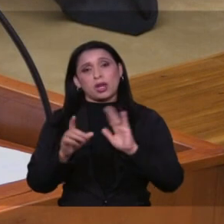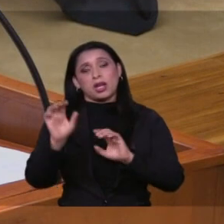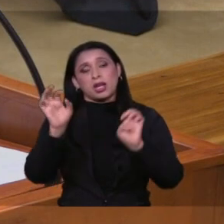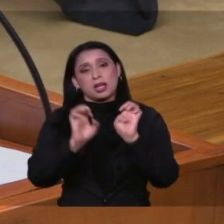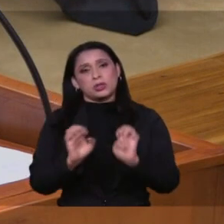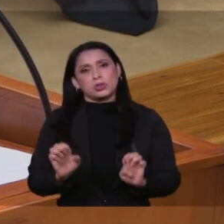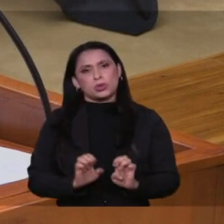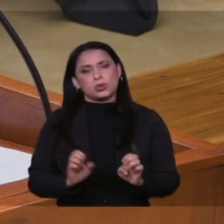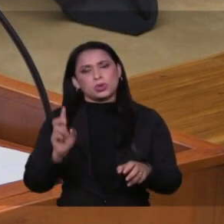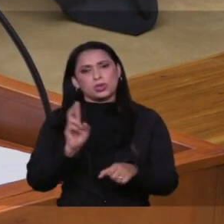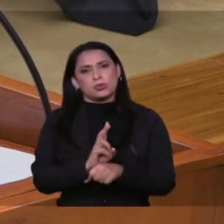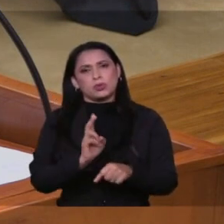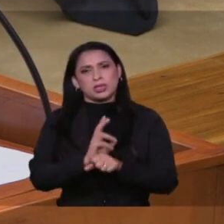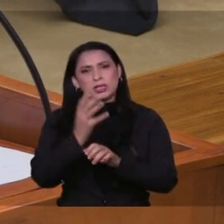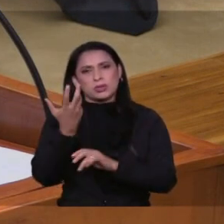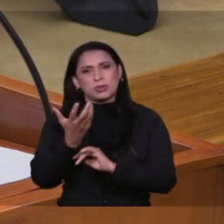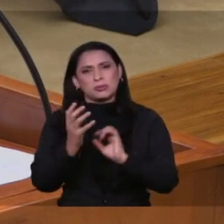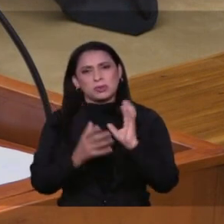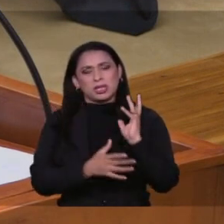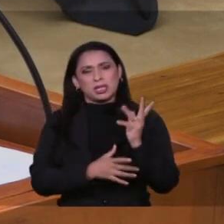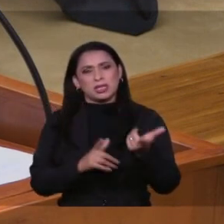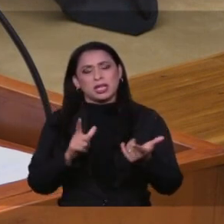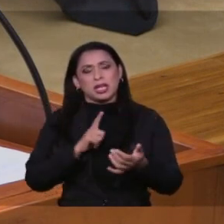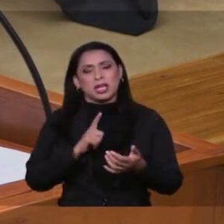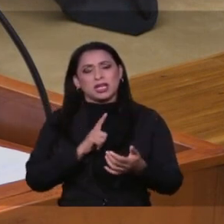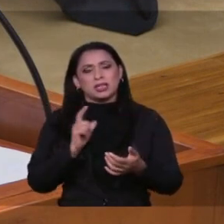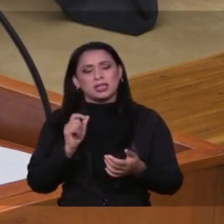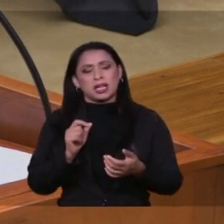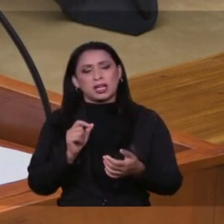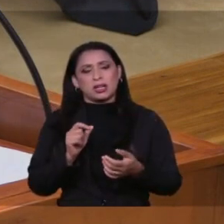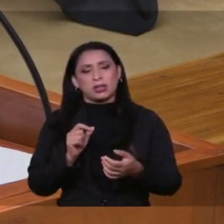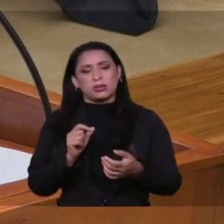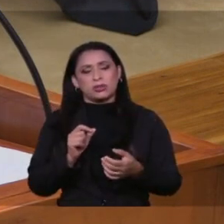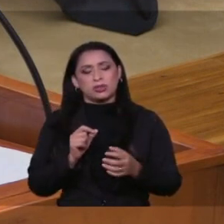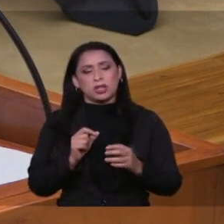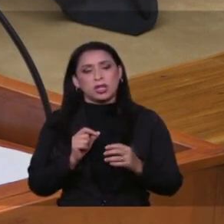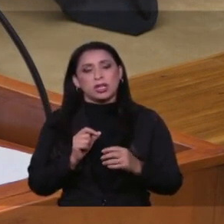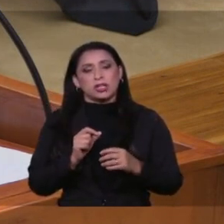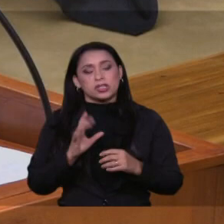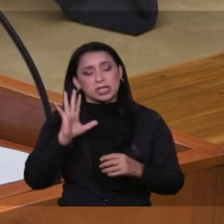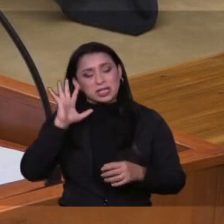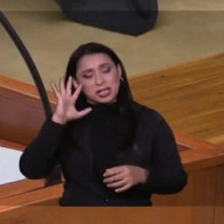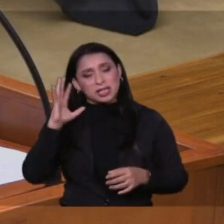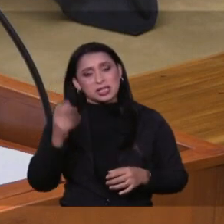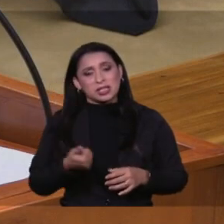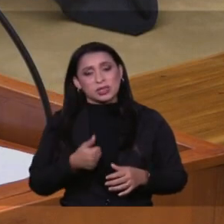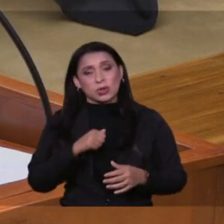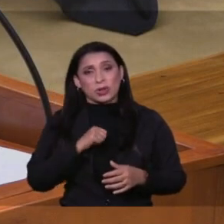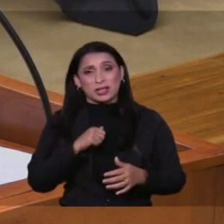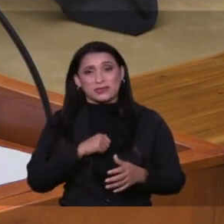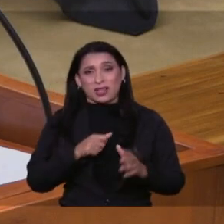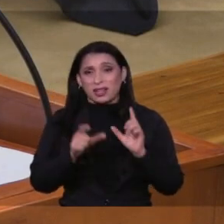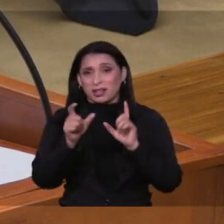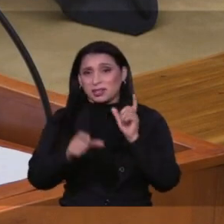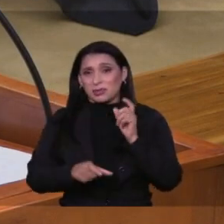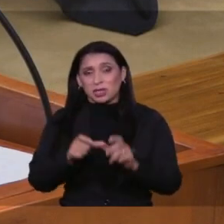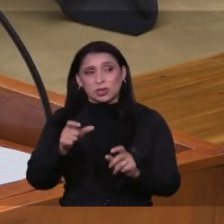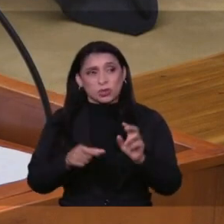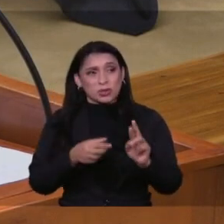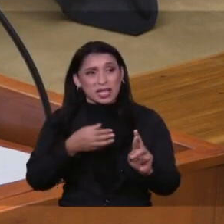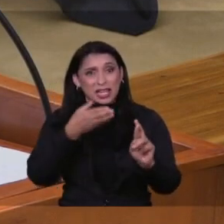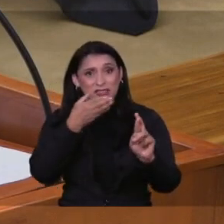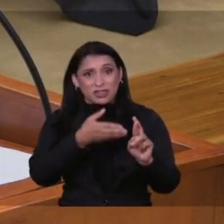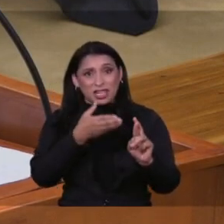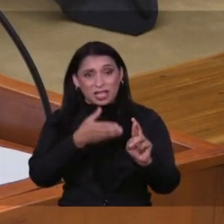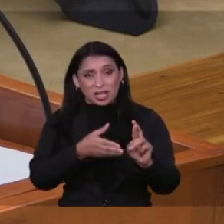de proteção ambiental, com a desconstituição, o desfazimento de colegiados, as demissões de diversas pessoas que eram referentes em suas áreas, que